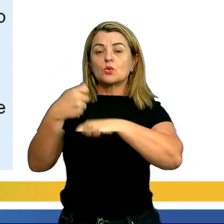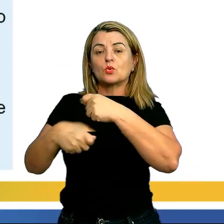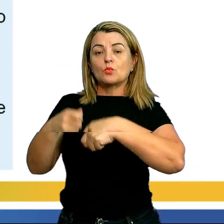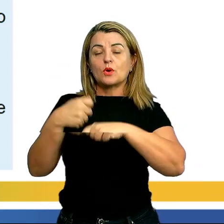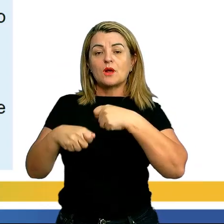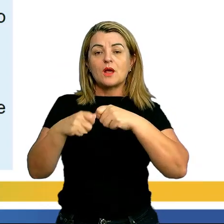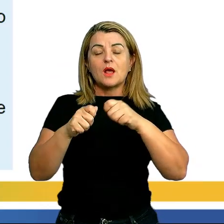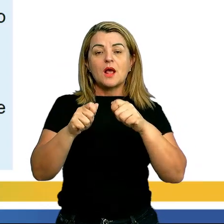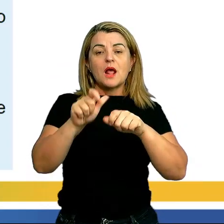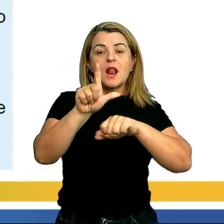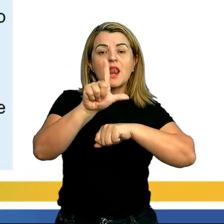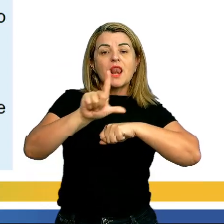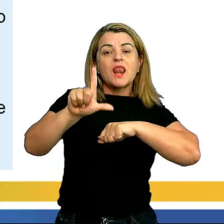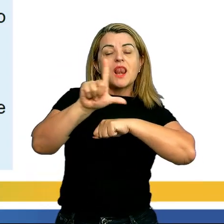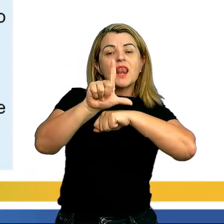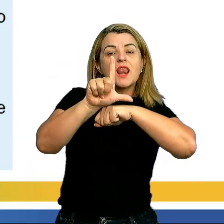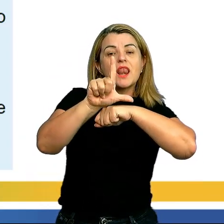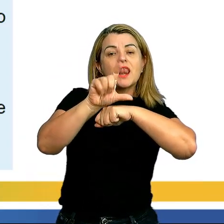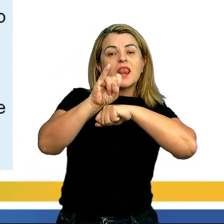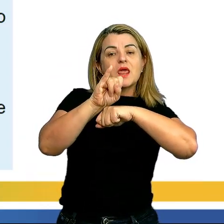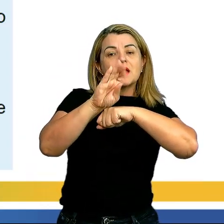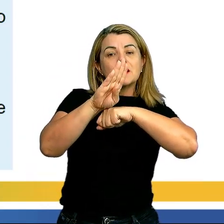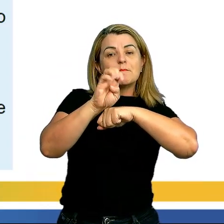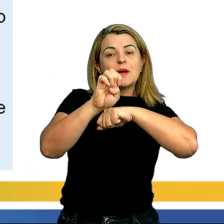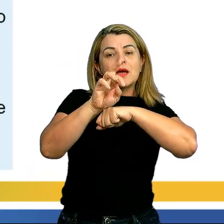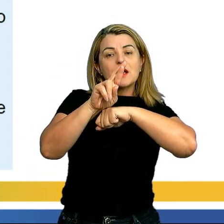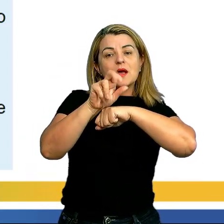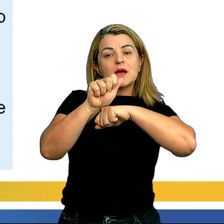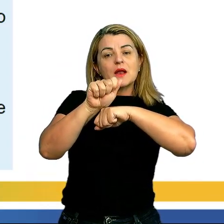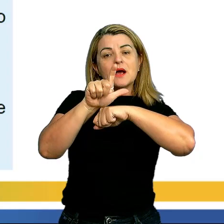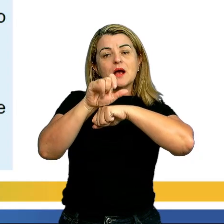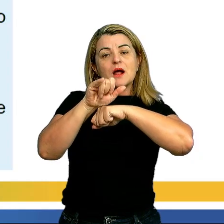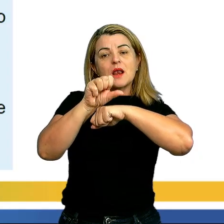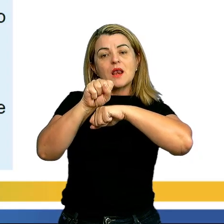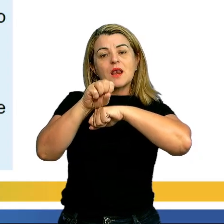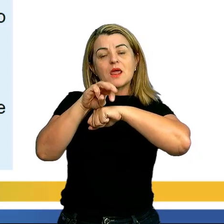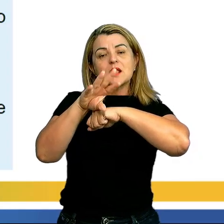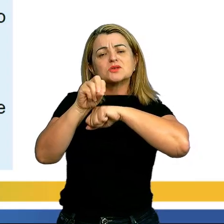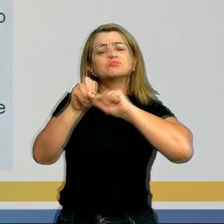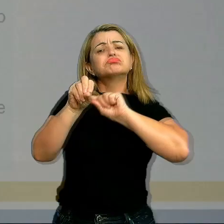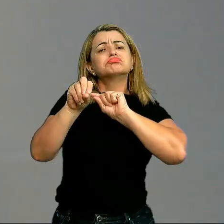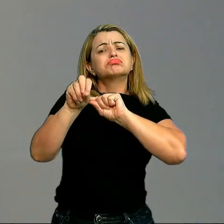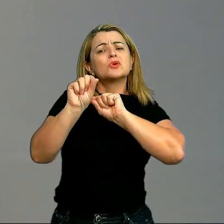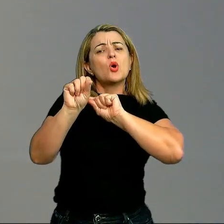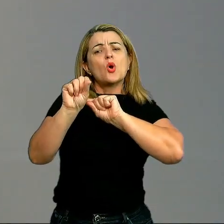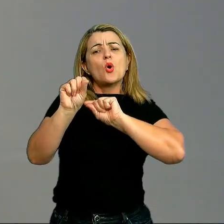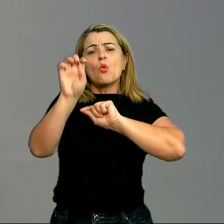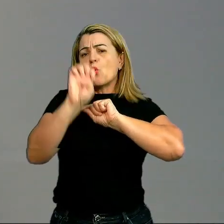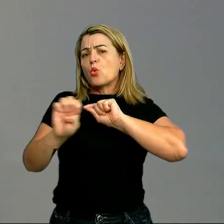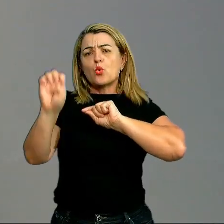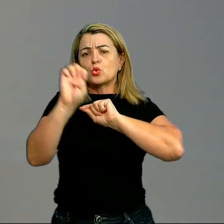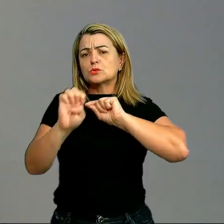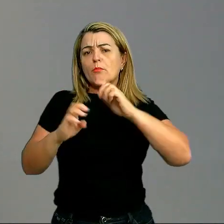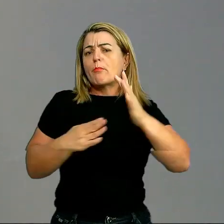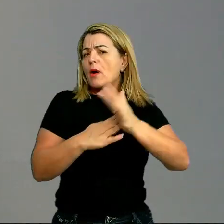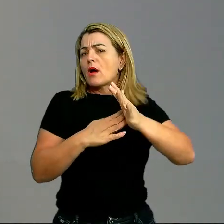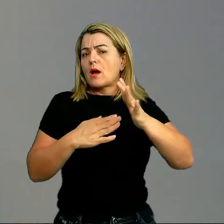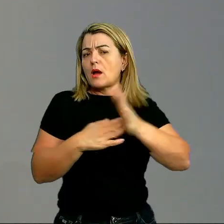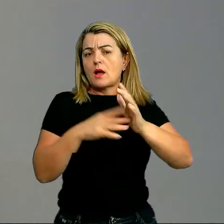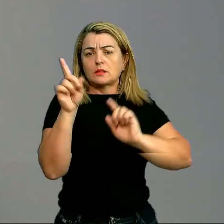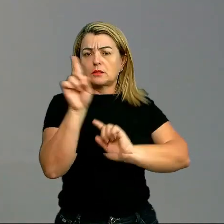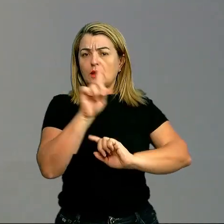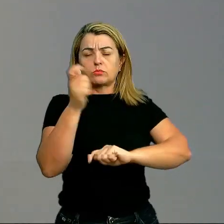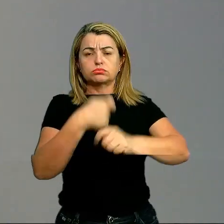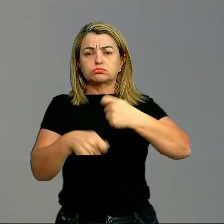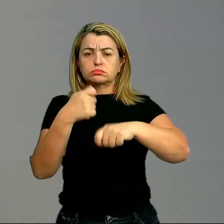chamado liberalismo. E o liberalismo, ele diz que o Estado ele não pode interferir na economia, ou